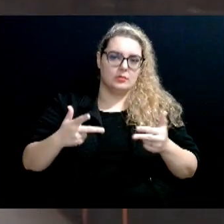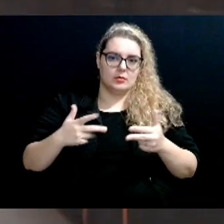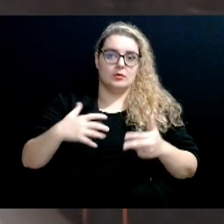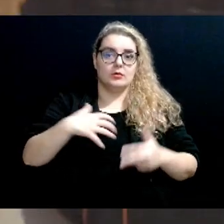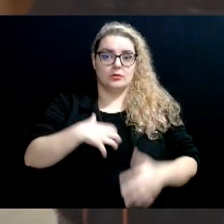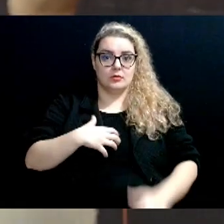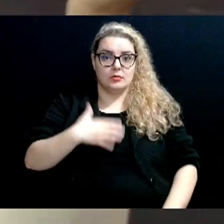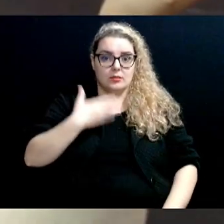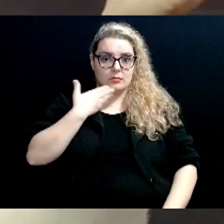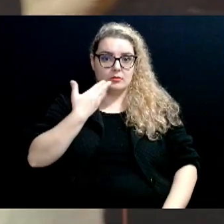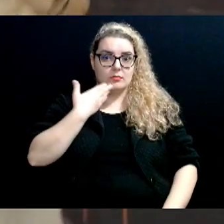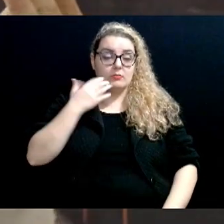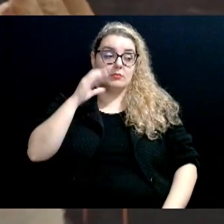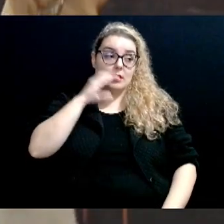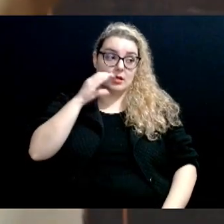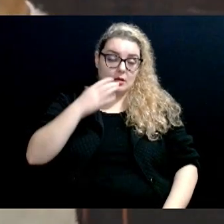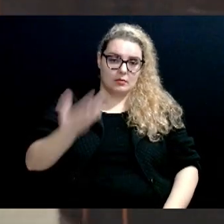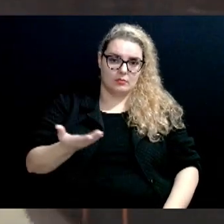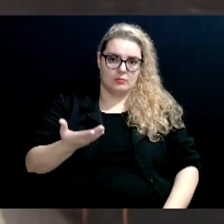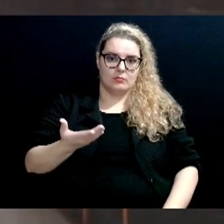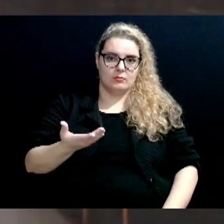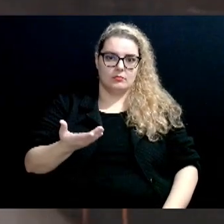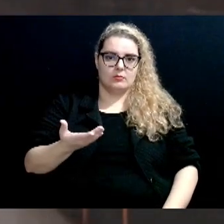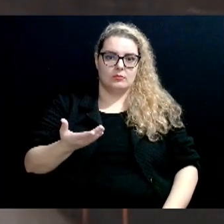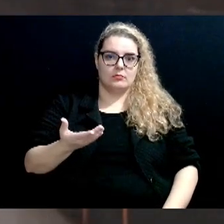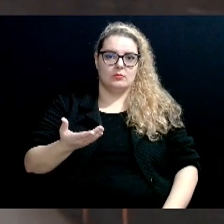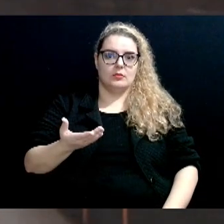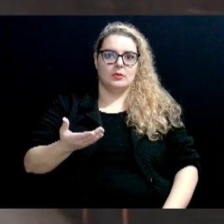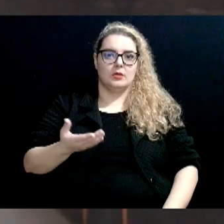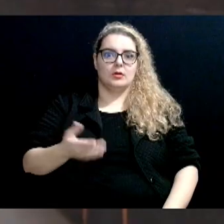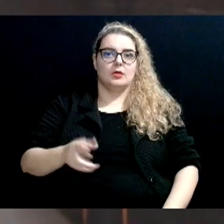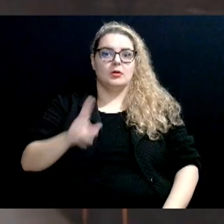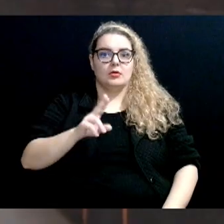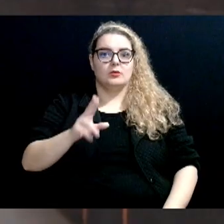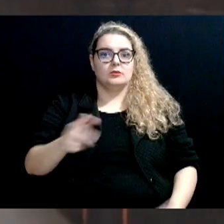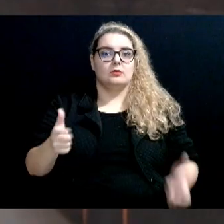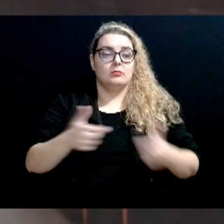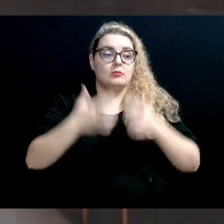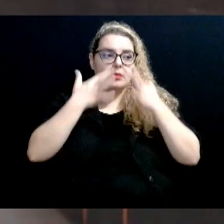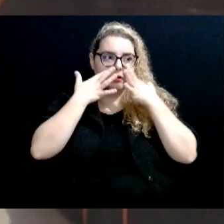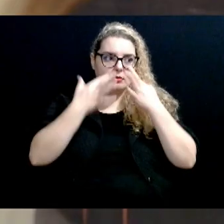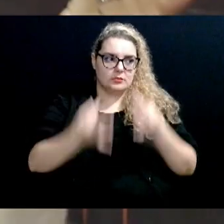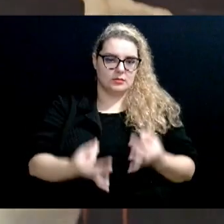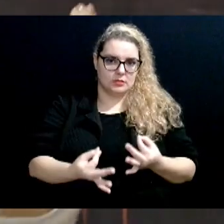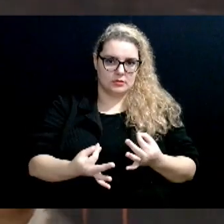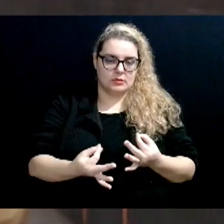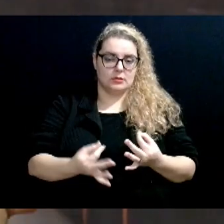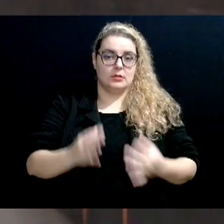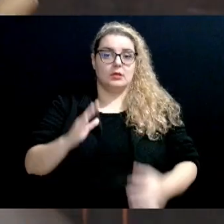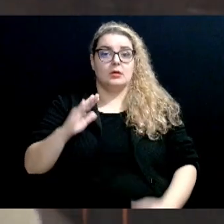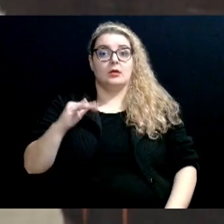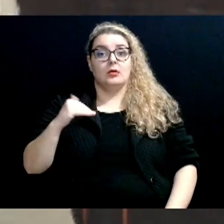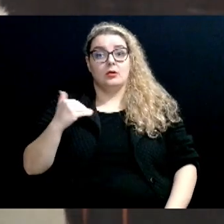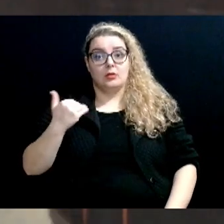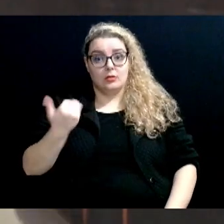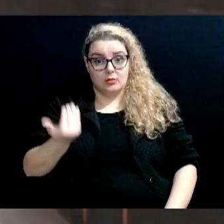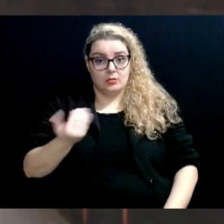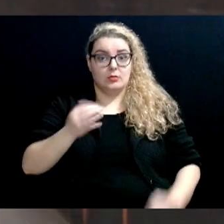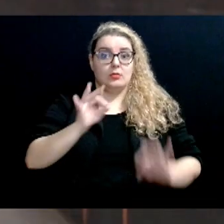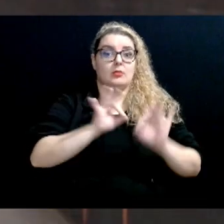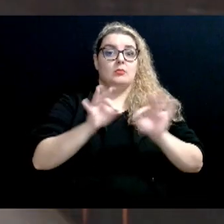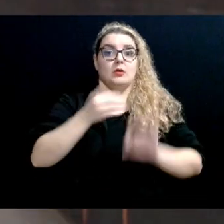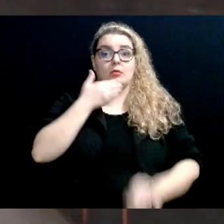fácil e ocupando menos da sua atenção. Quando a gente planeja melhor, você